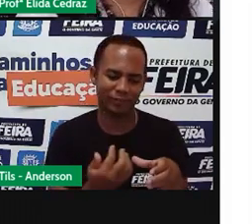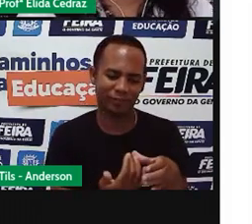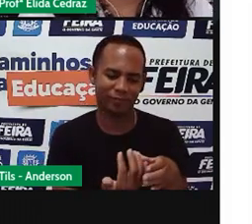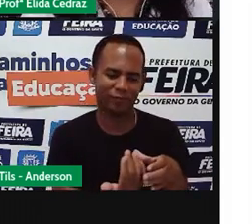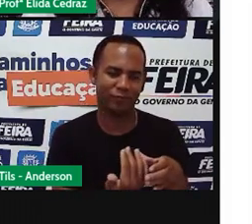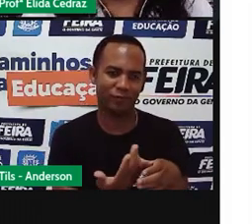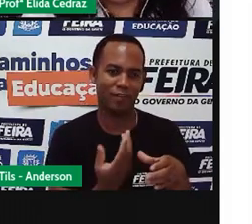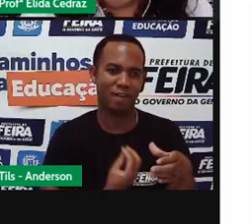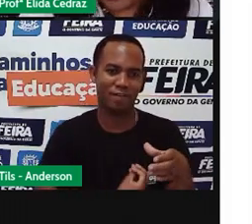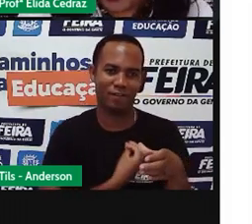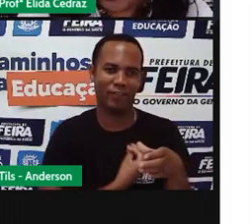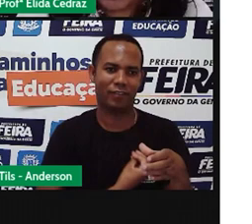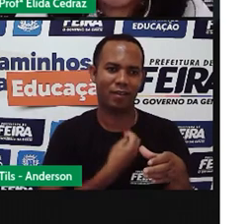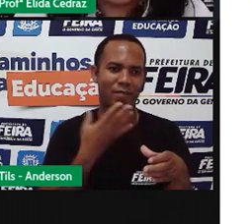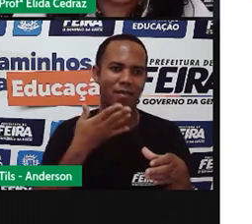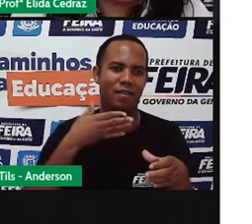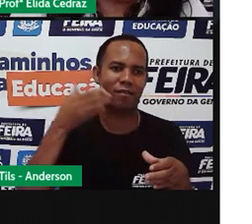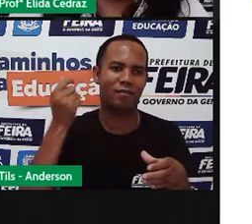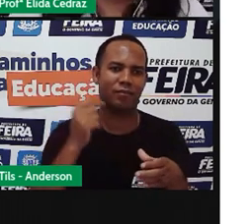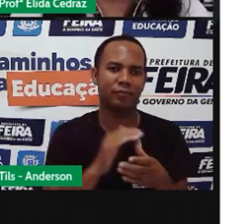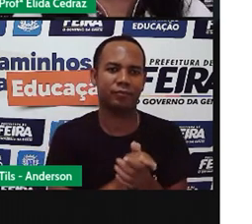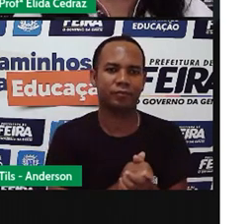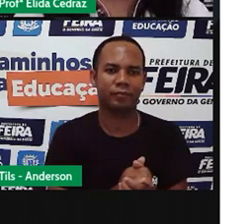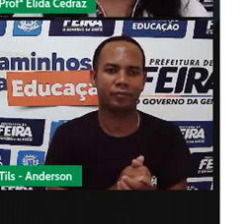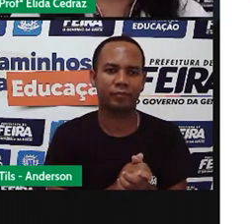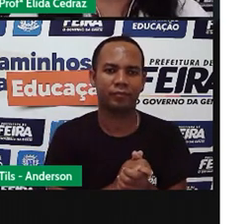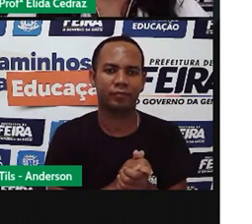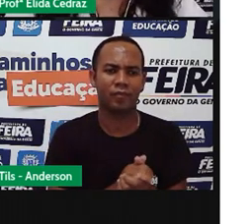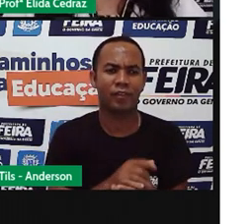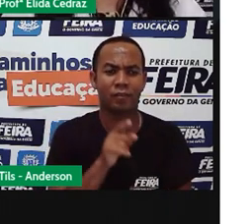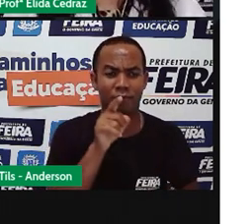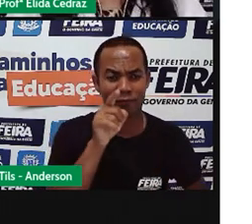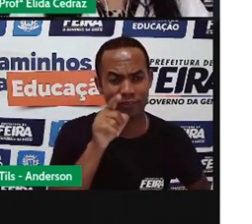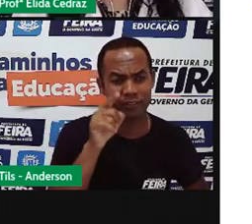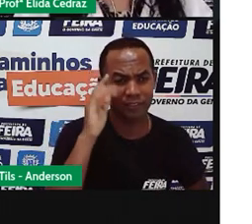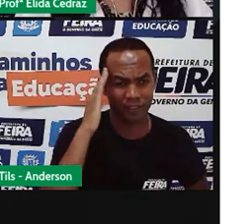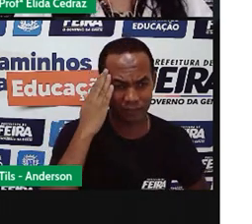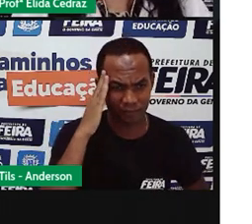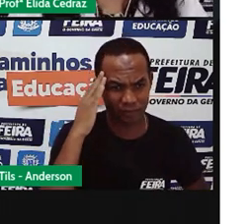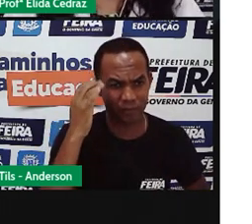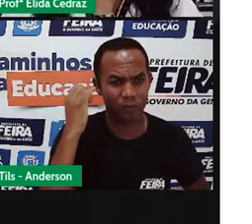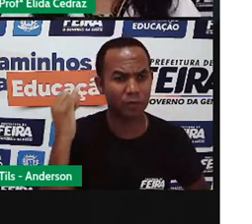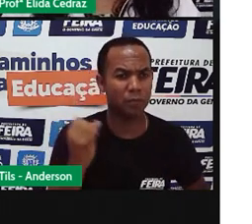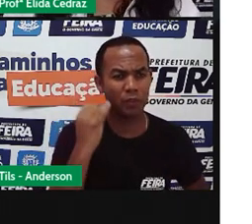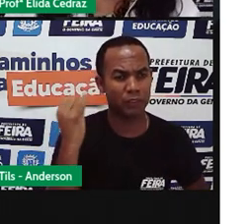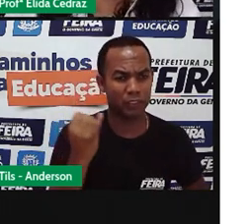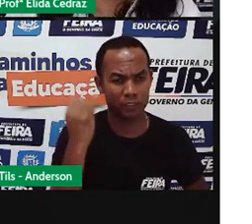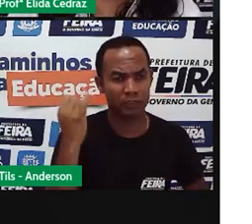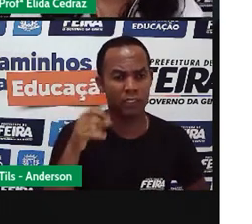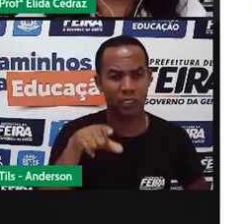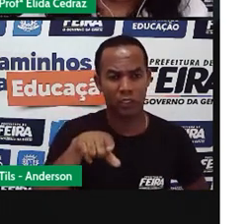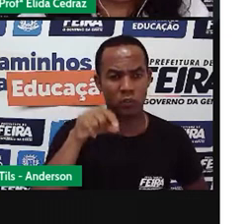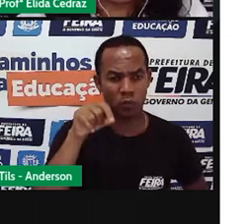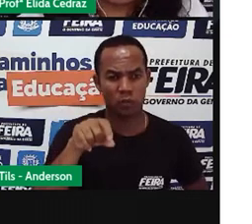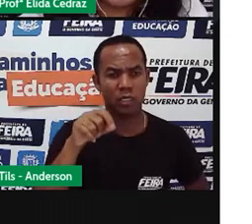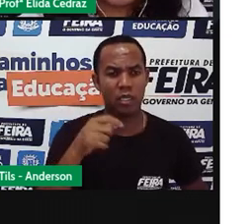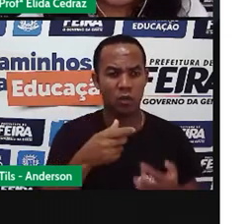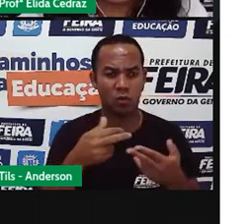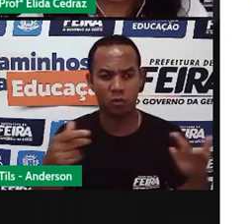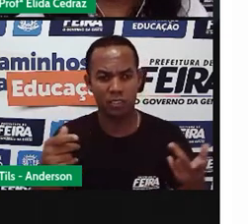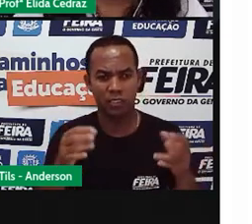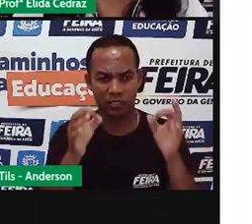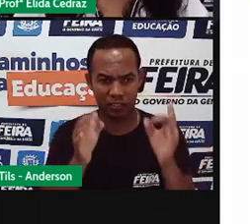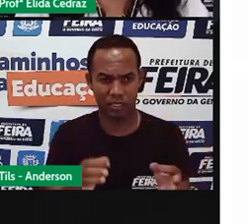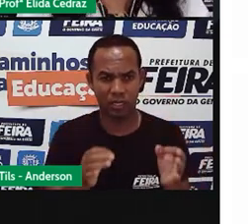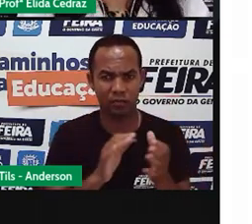uma qualidade de vida melhor. Você entendeu a importância de escolher os objetos